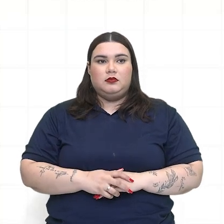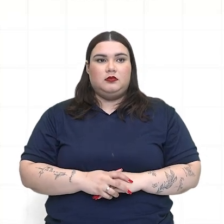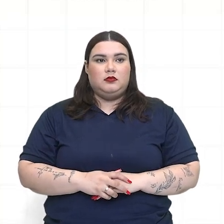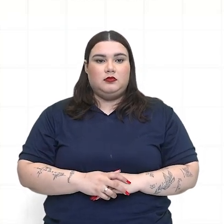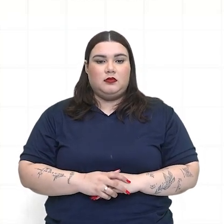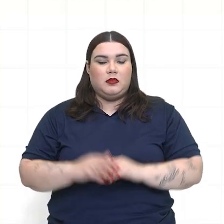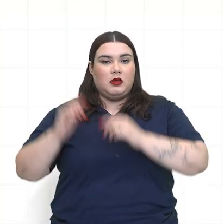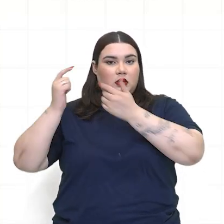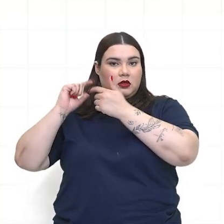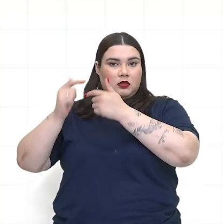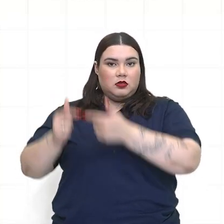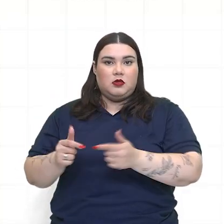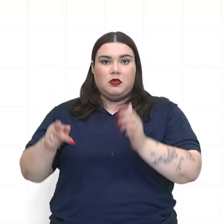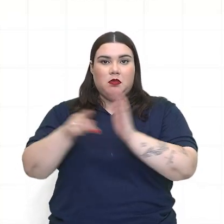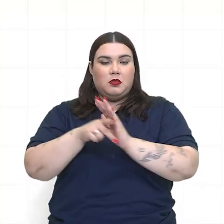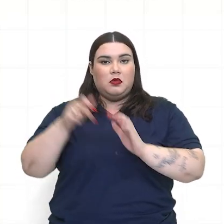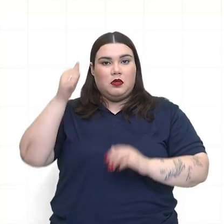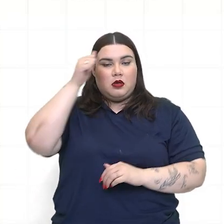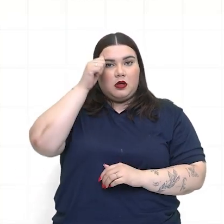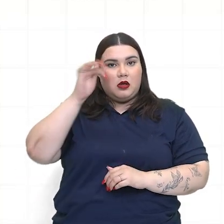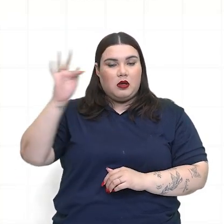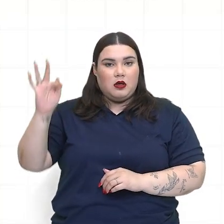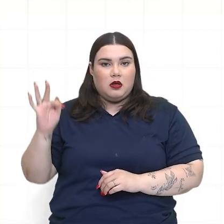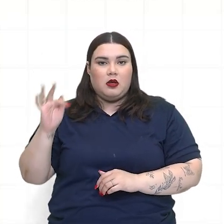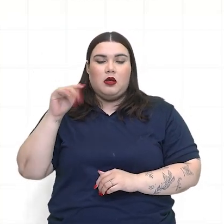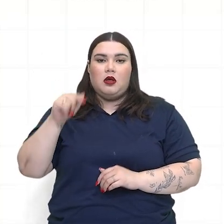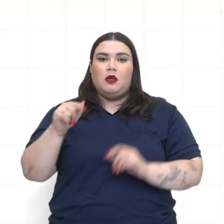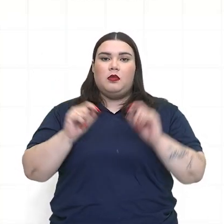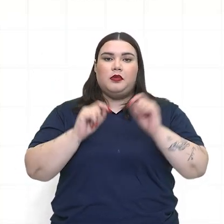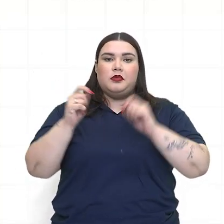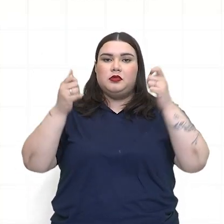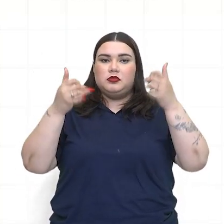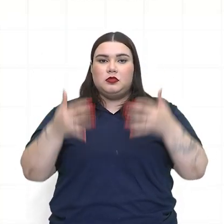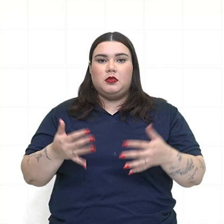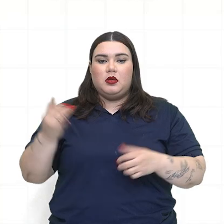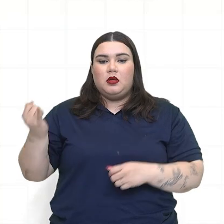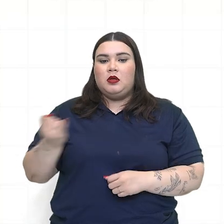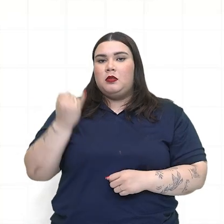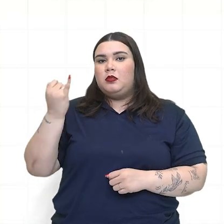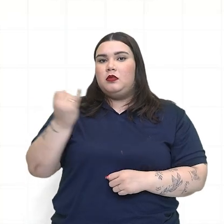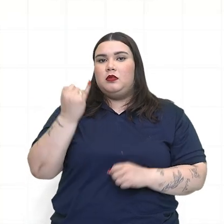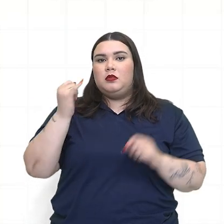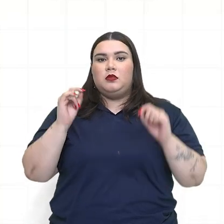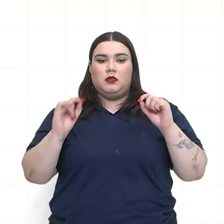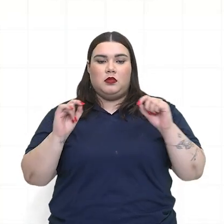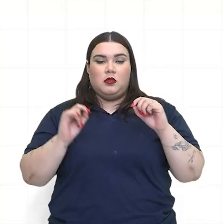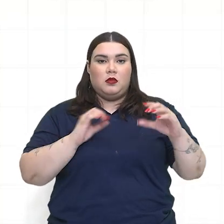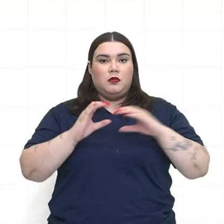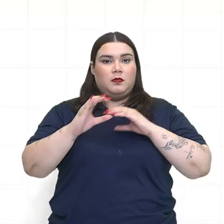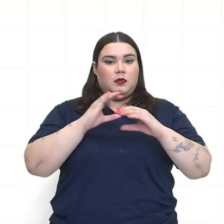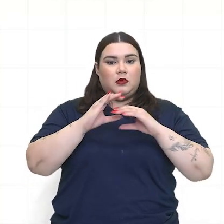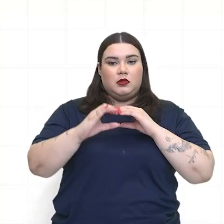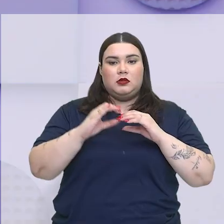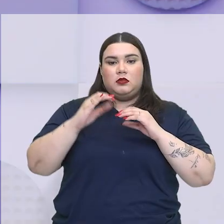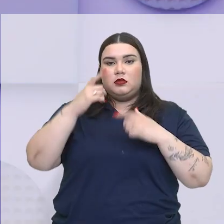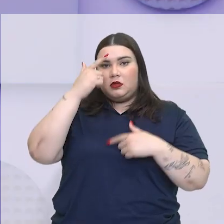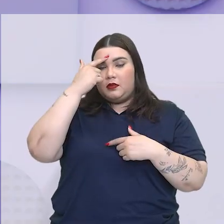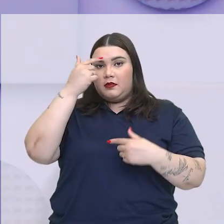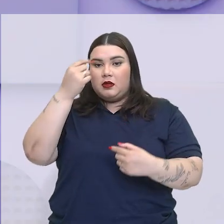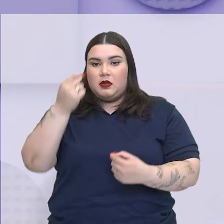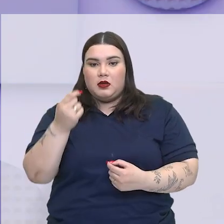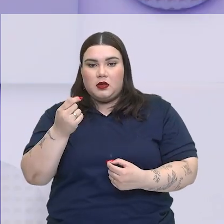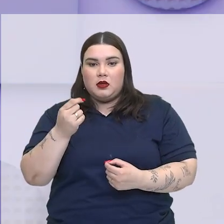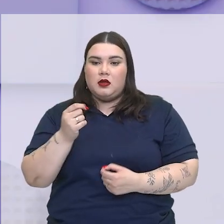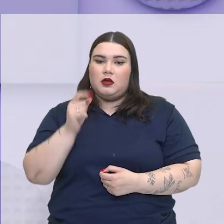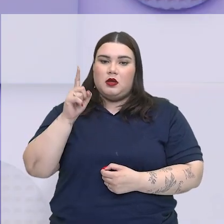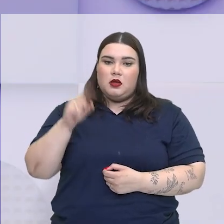nas tradições de matriz africana, é muito importante que essa comunicação da fé ela